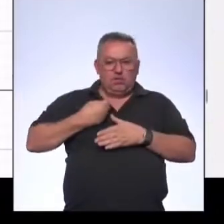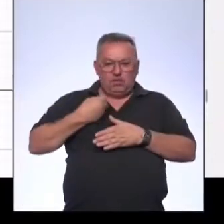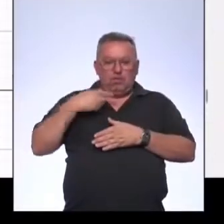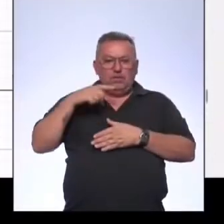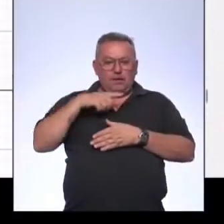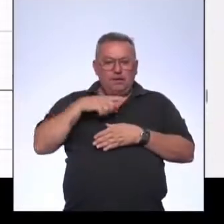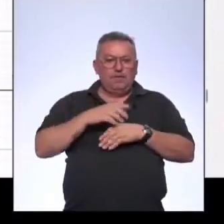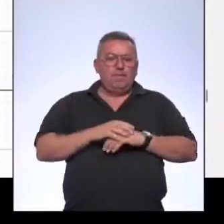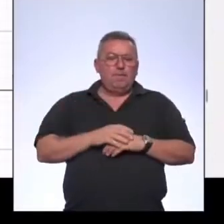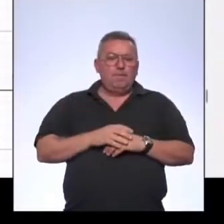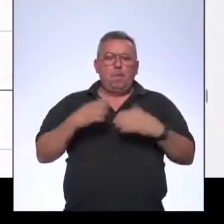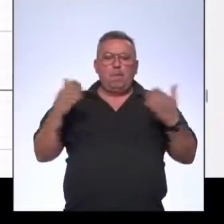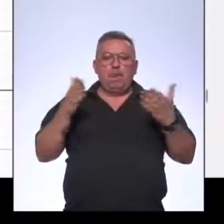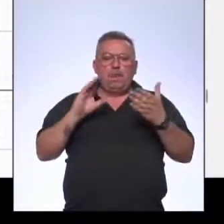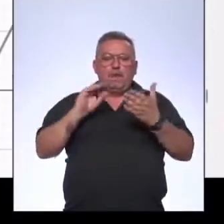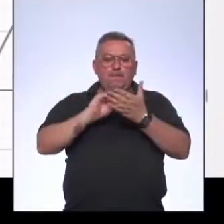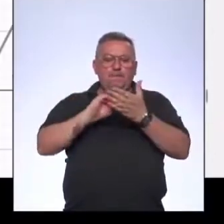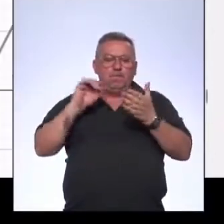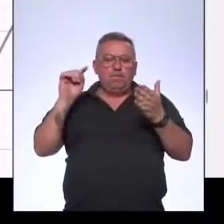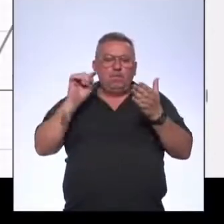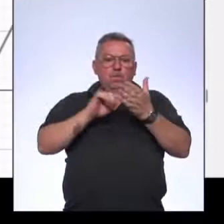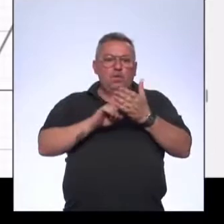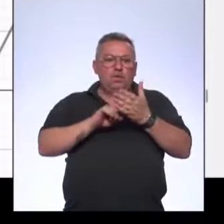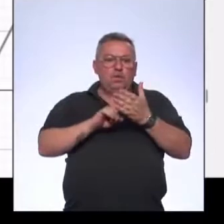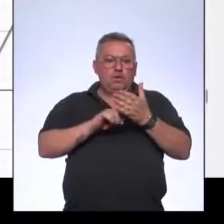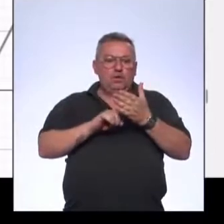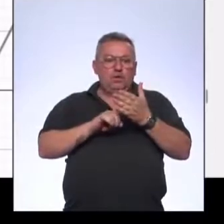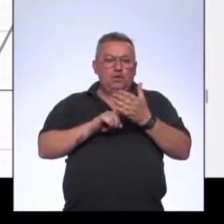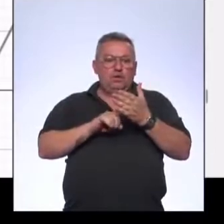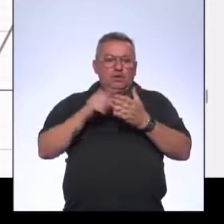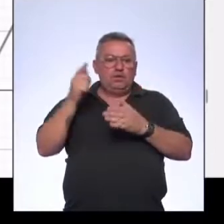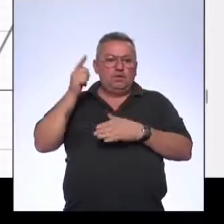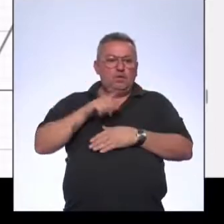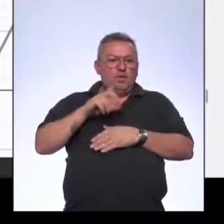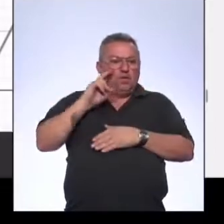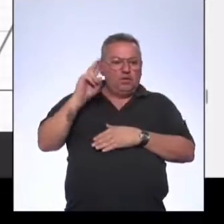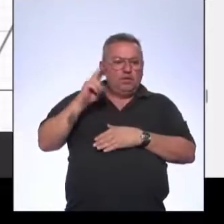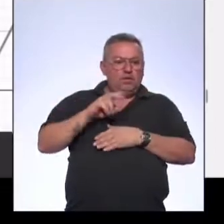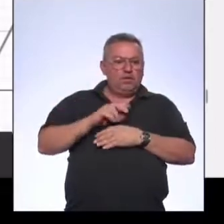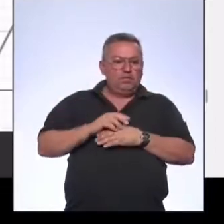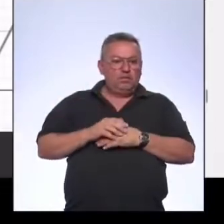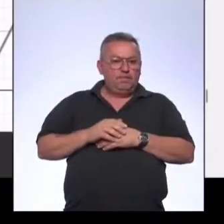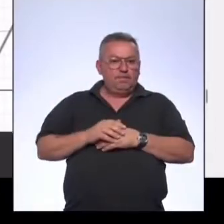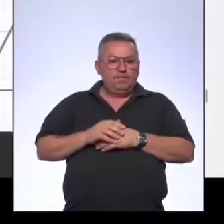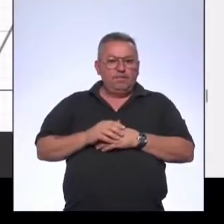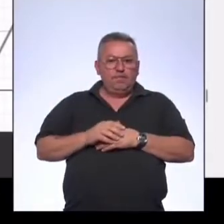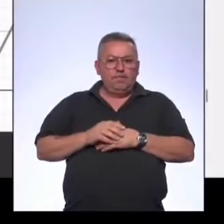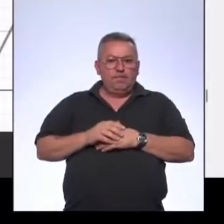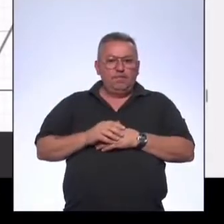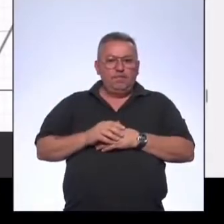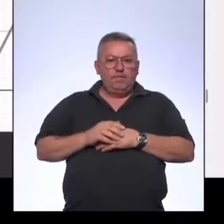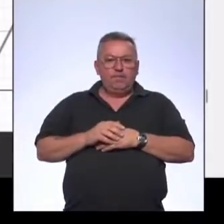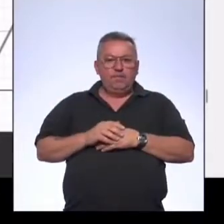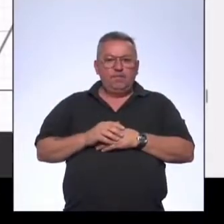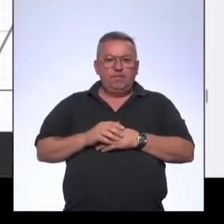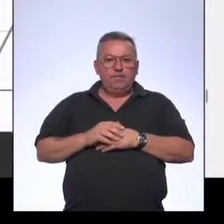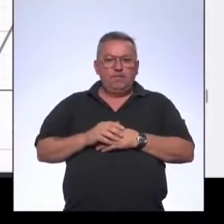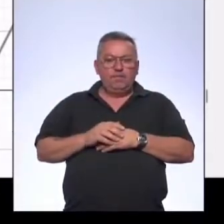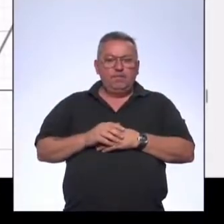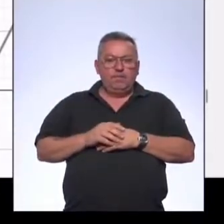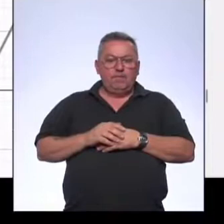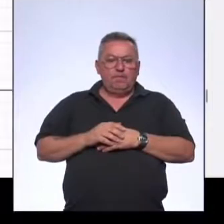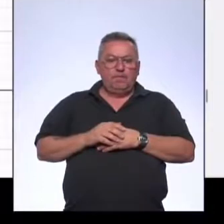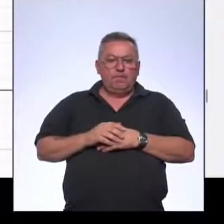aqui Bom agora eu vou colocar um ponto nesse garfo vamos ver se eu consigo aqui né vou colocar um ponto sobre esse gráfico